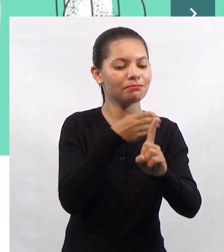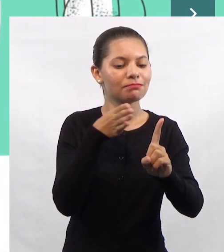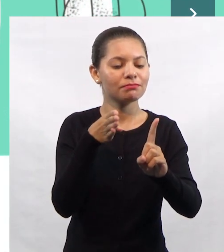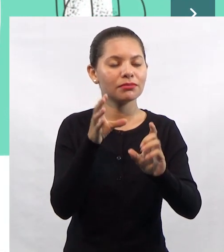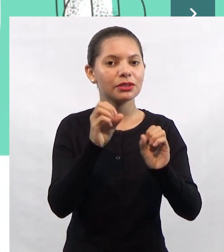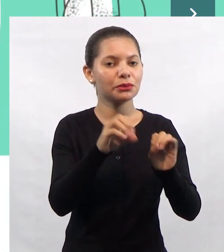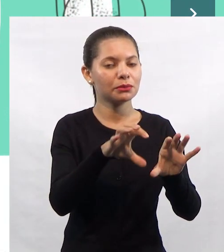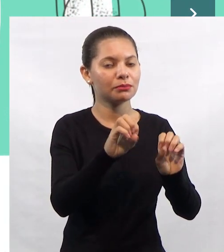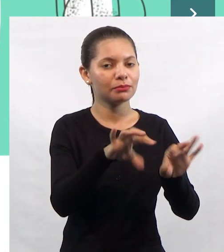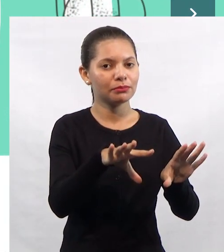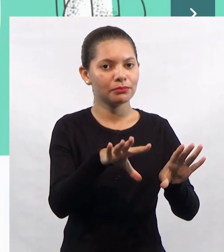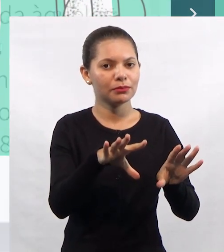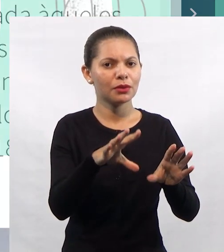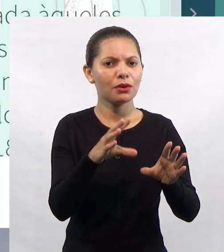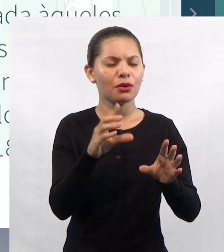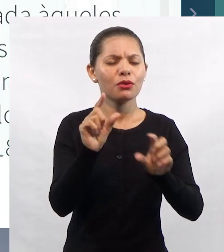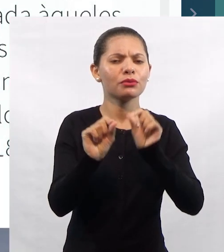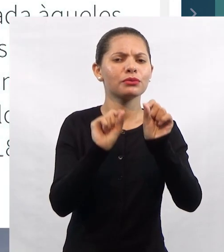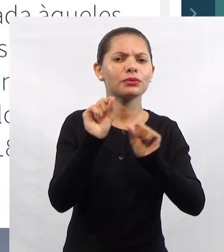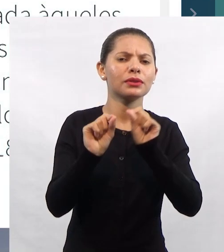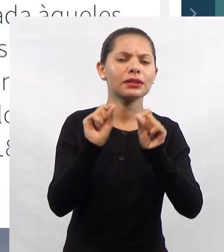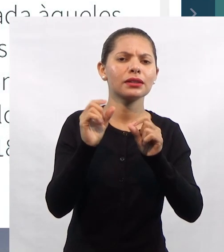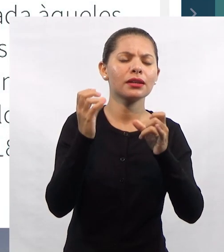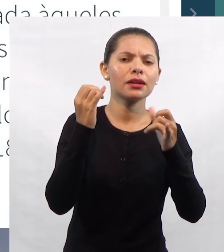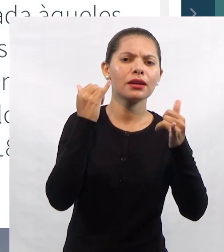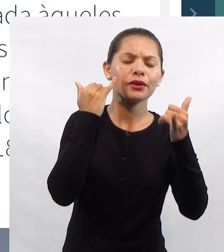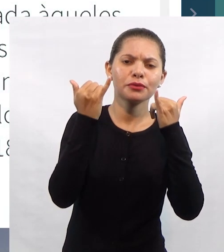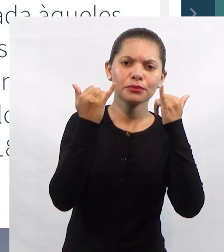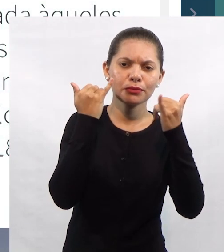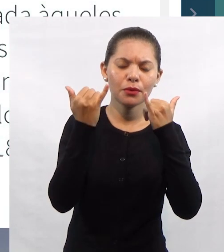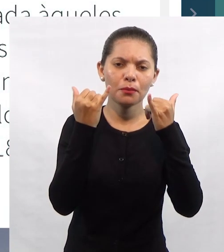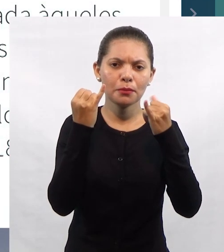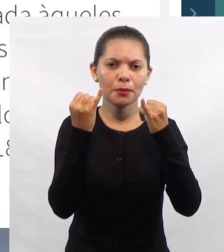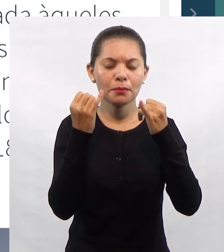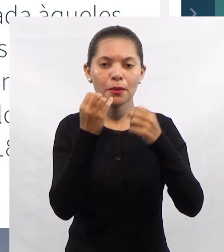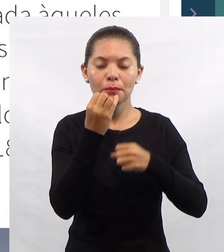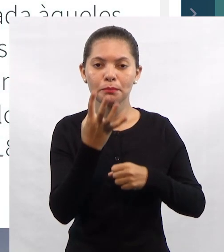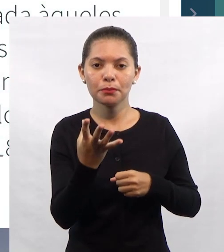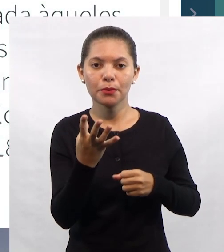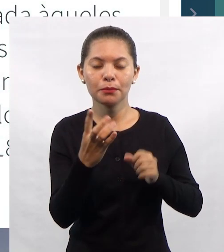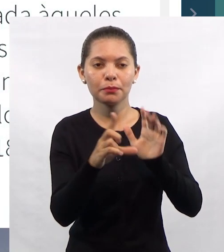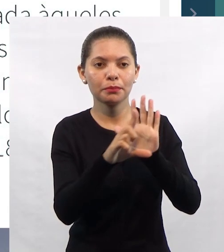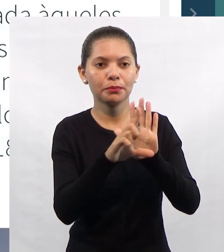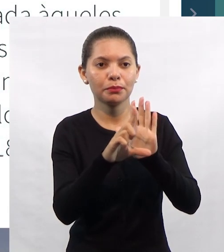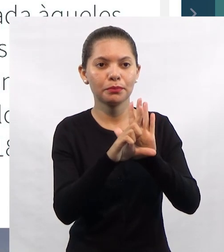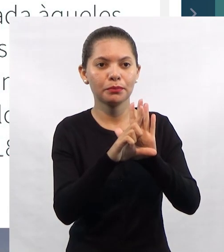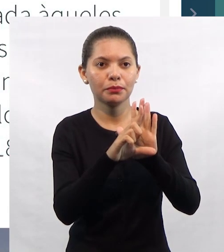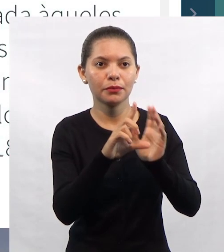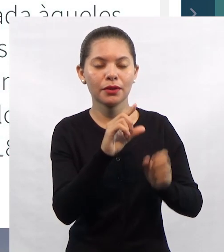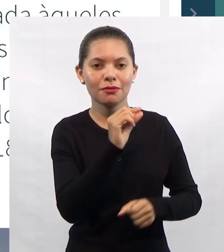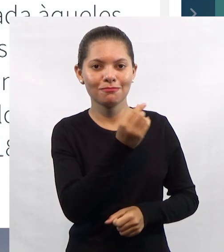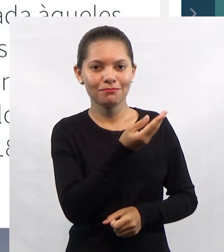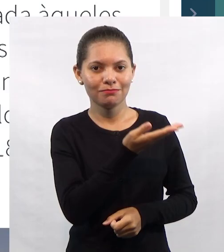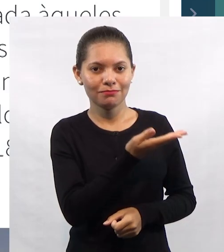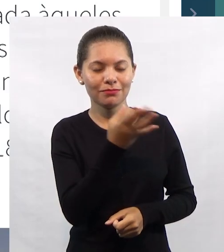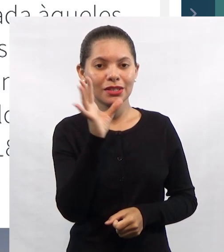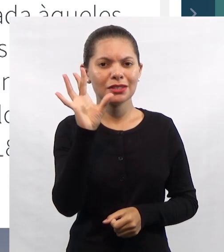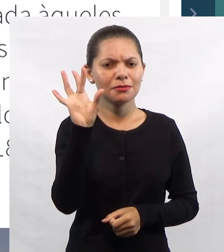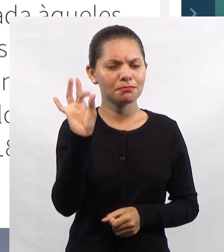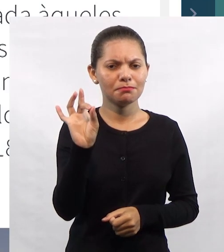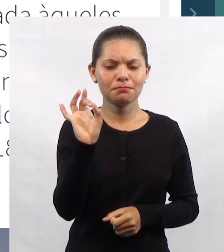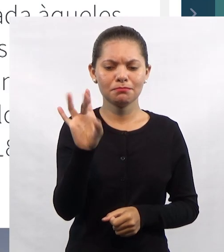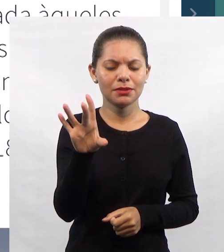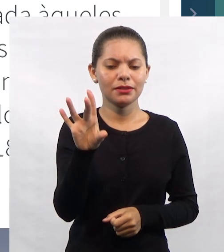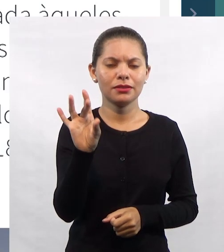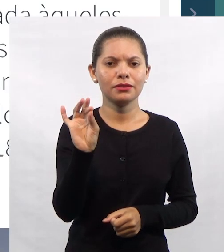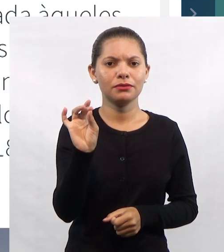modalidade de educação. E o que que a LDB informa? Bom, a LDB prevê uma seção específica sobre a educação